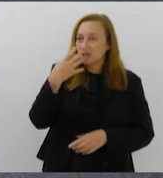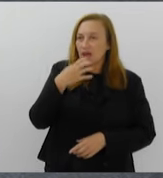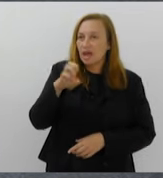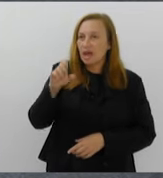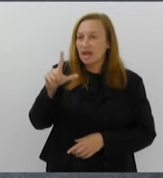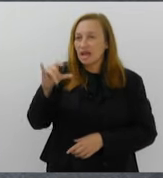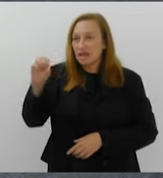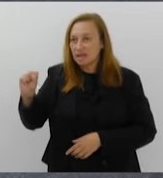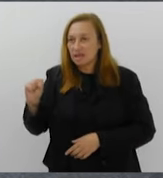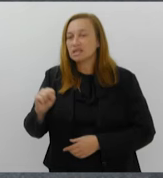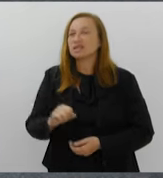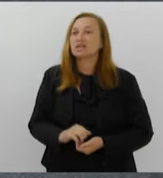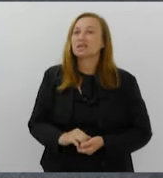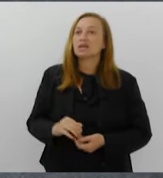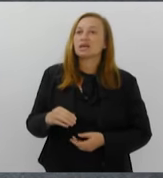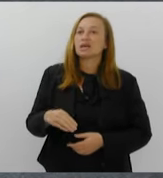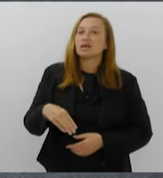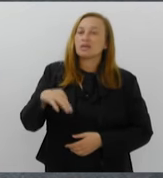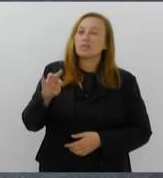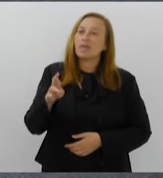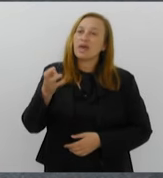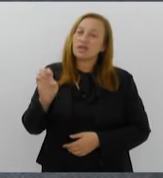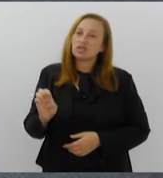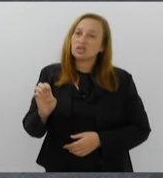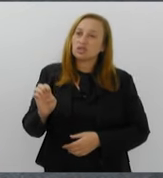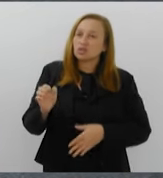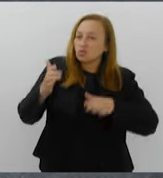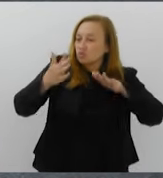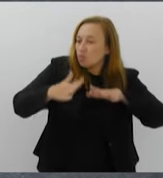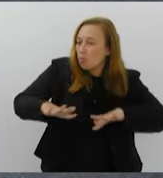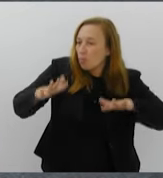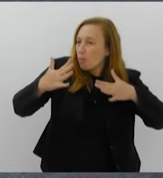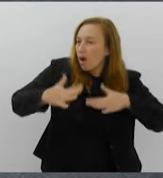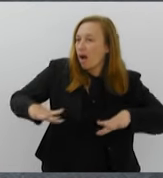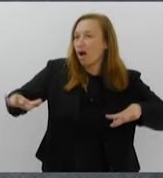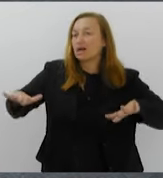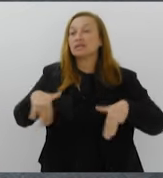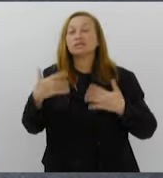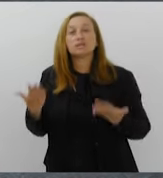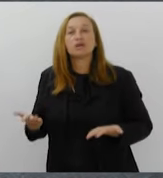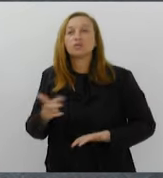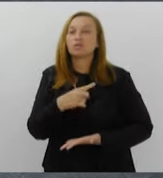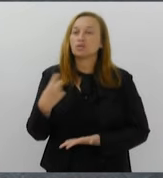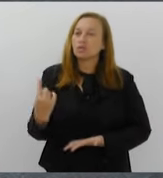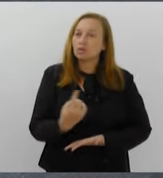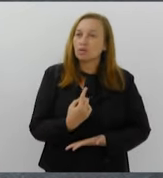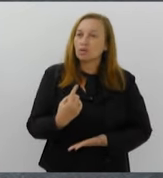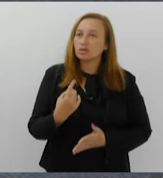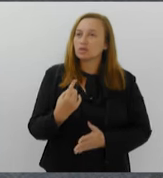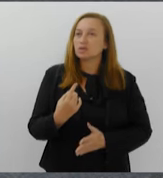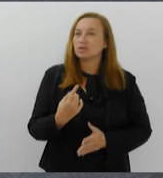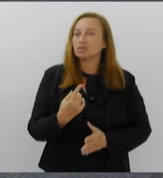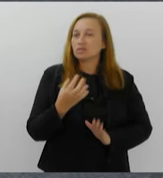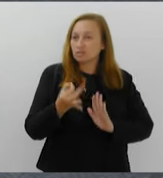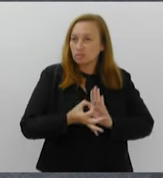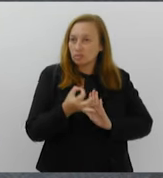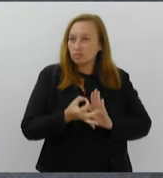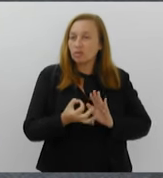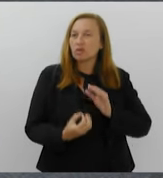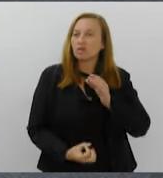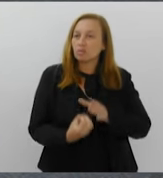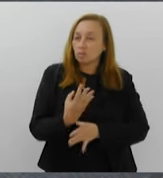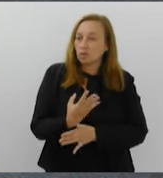Regina, o Mestre Sala dos Mares. Então, nós, inclusive, na justificativa,